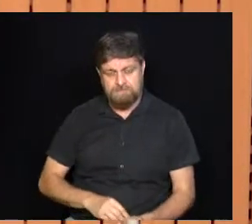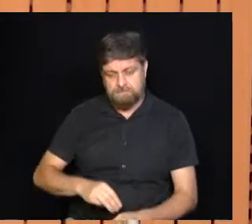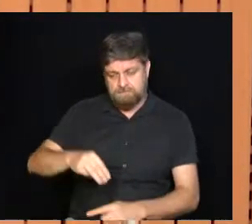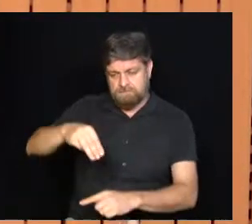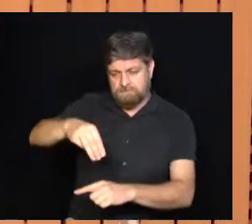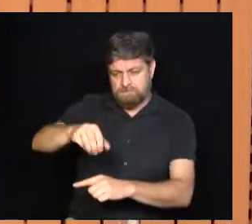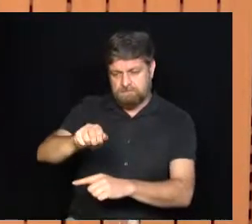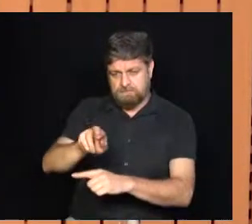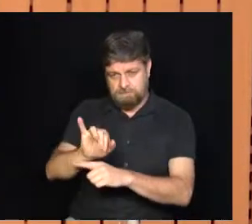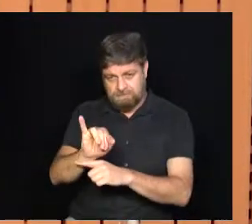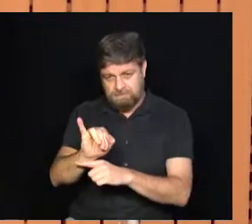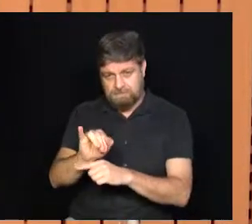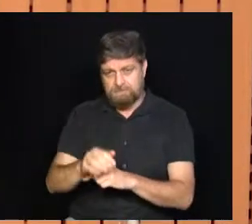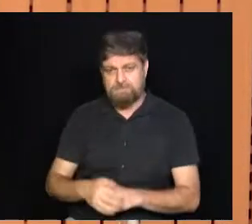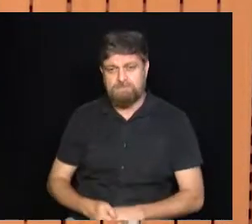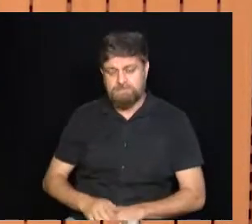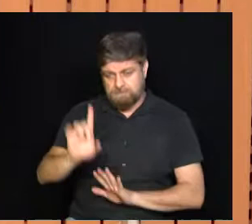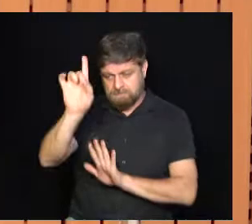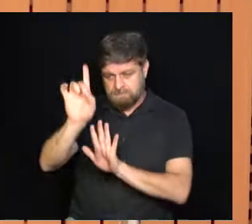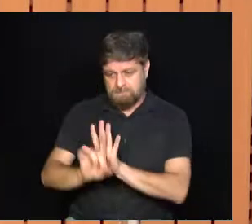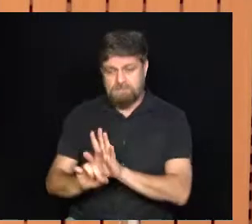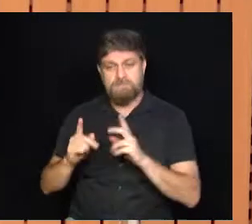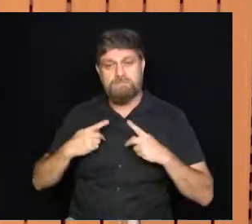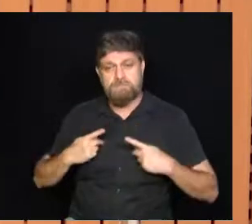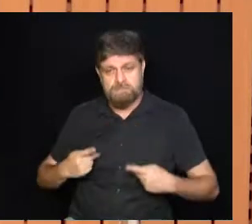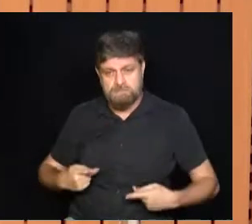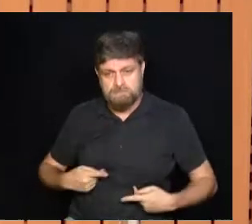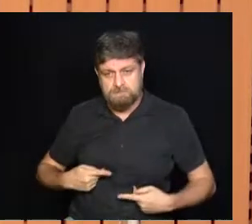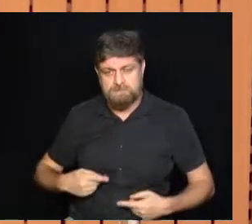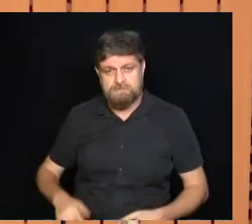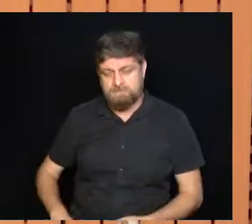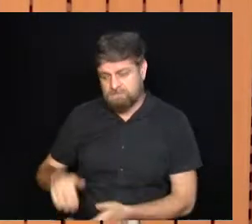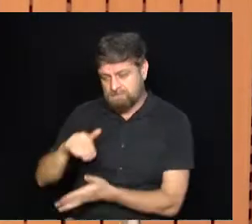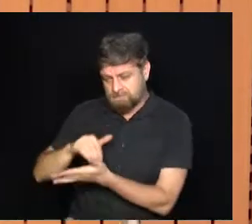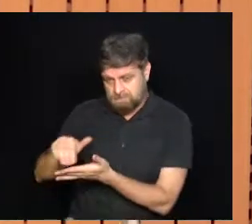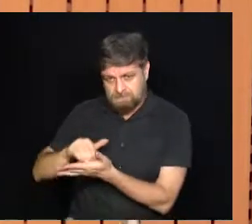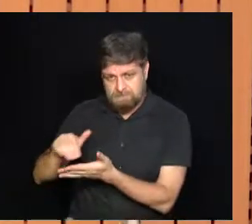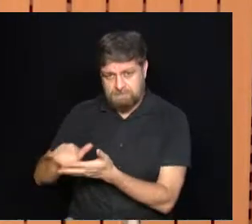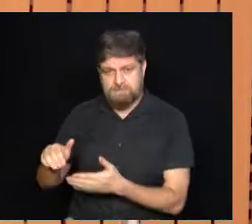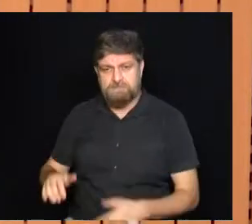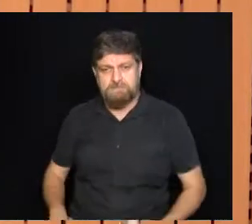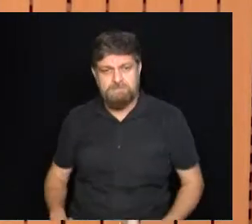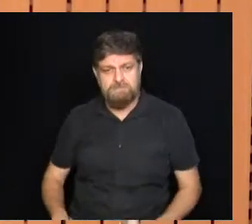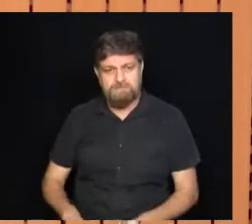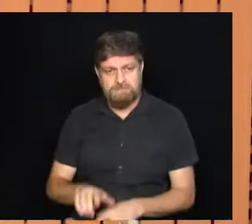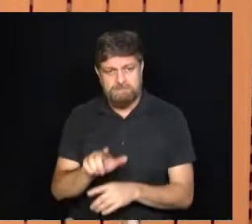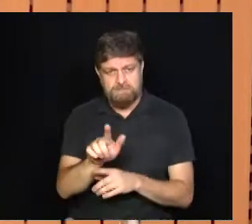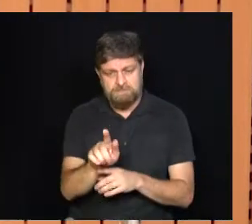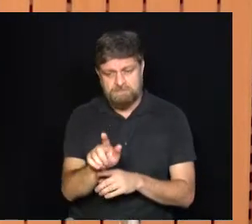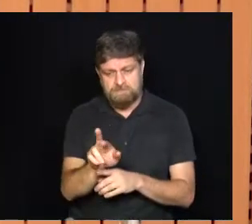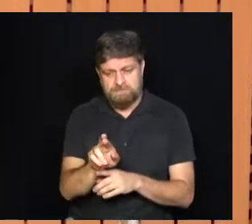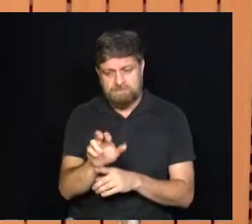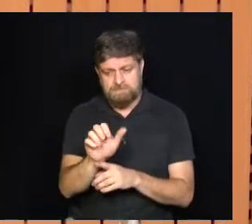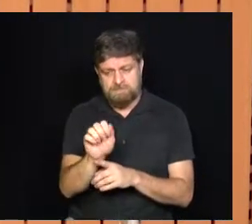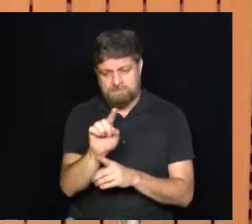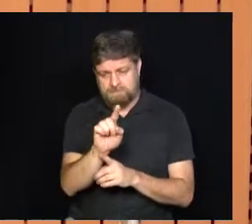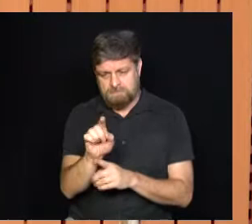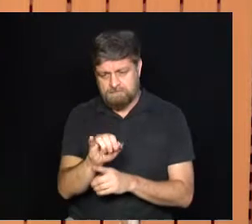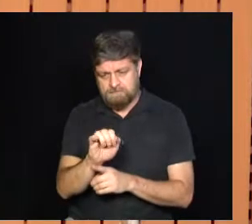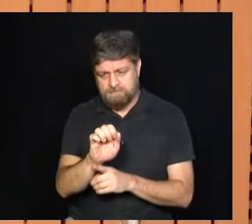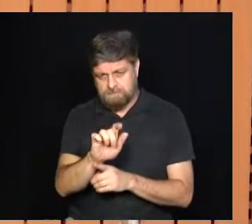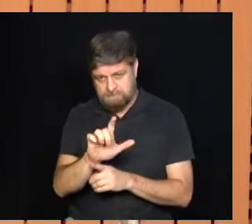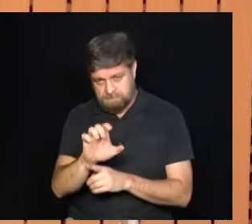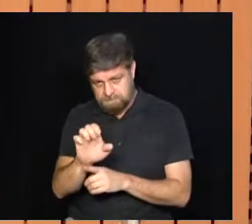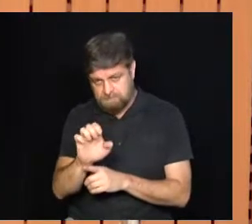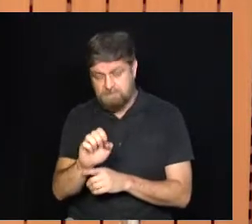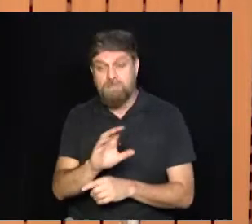a diretora de Direitos Humanos da nossa secretaria, Graziele Coutinho Moreno, que também é